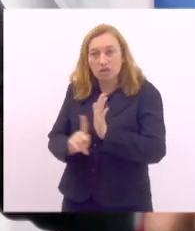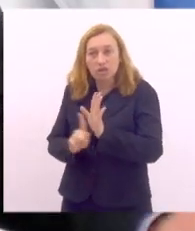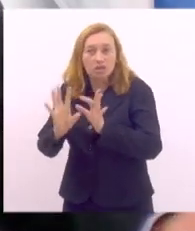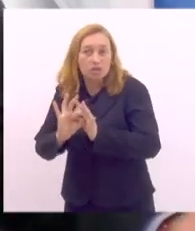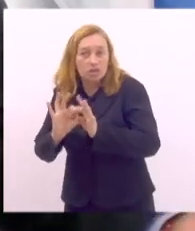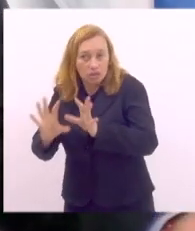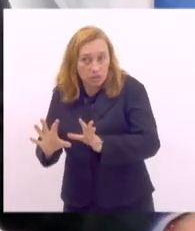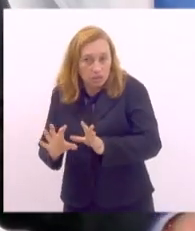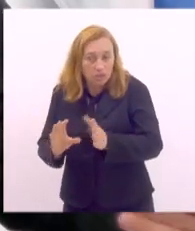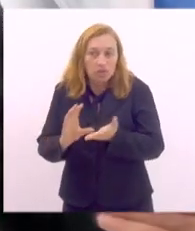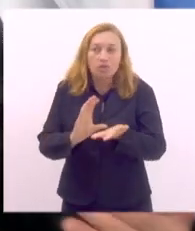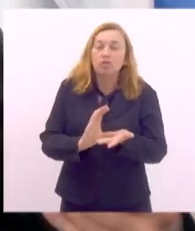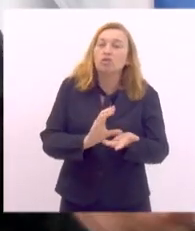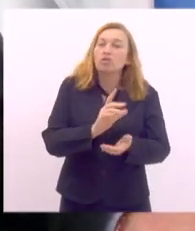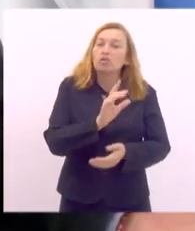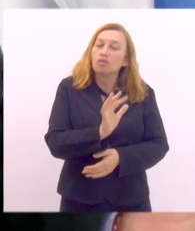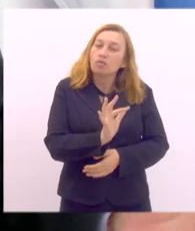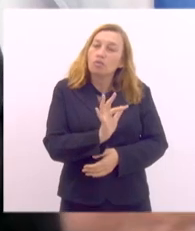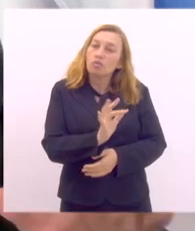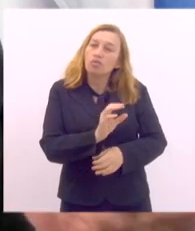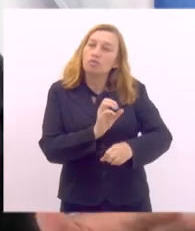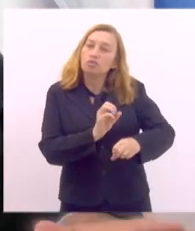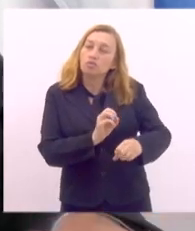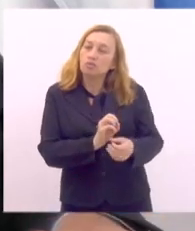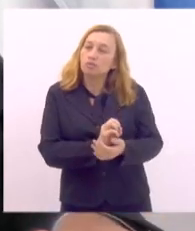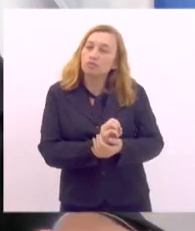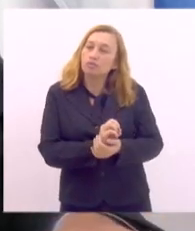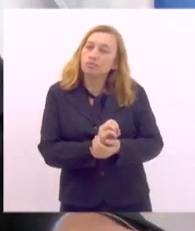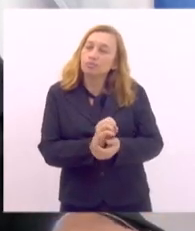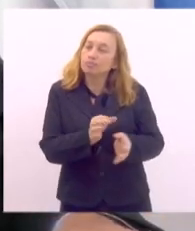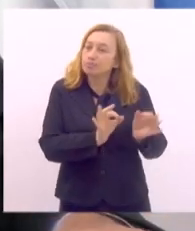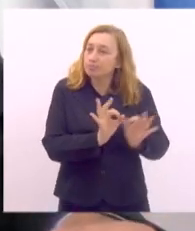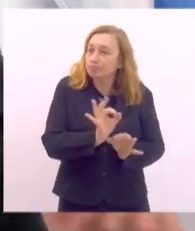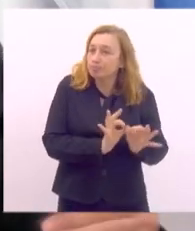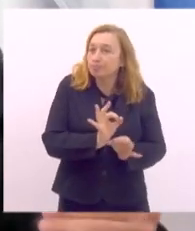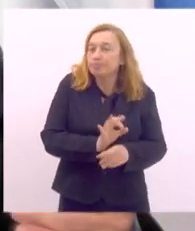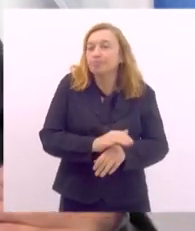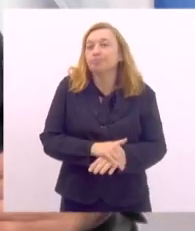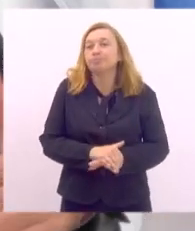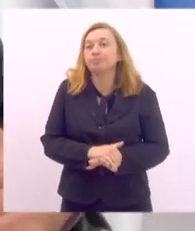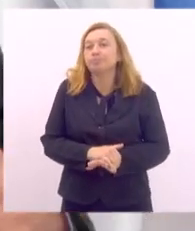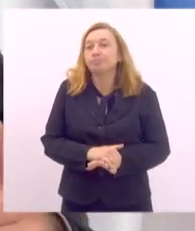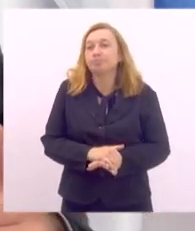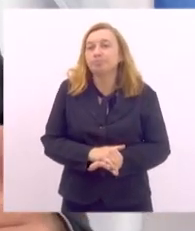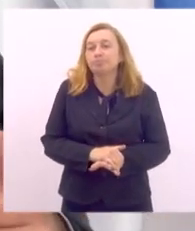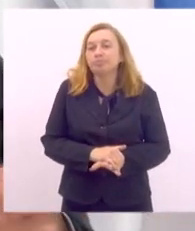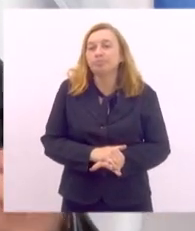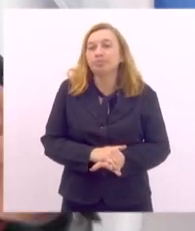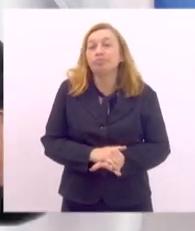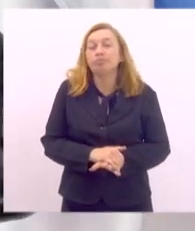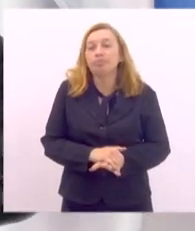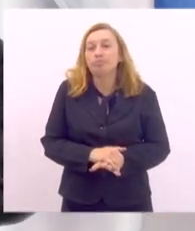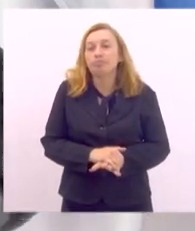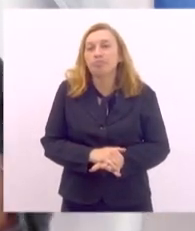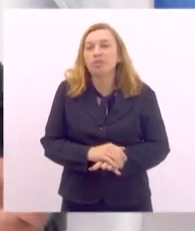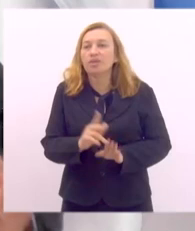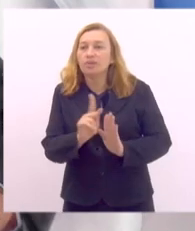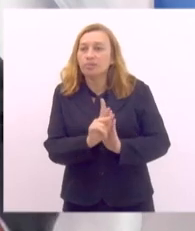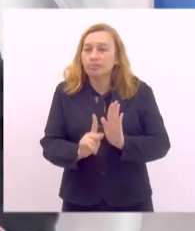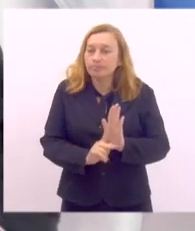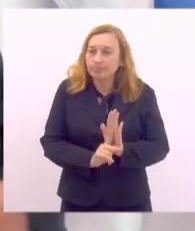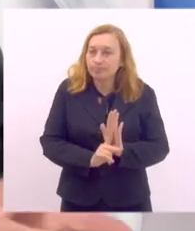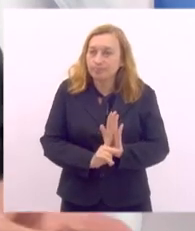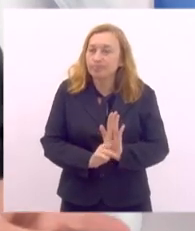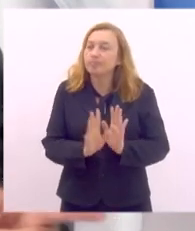de custeio, com FECP, e assim foi feito. E a gente... Inclusive, o projeto tem